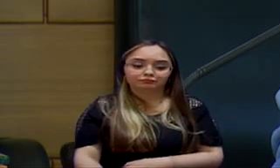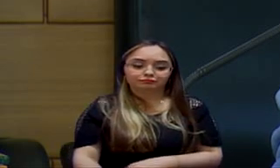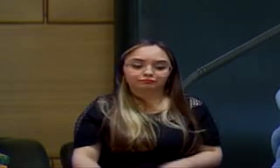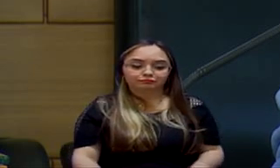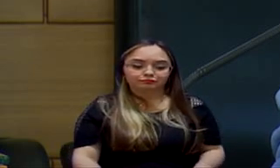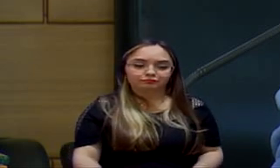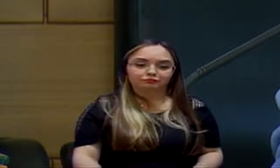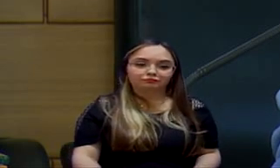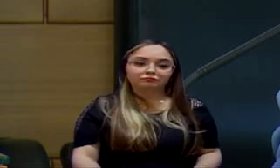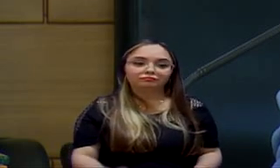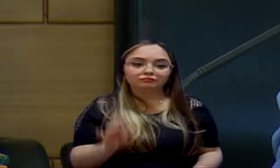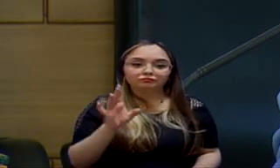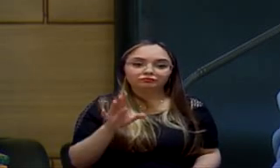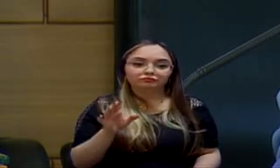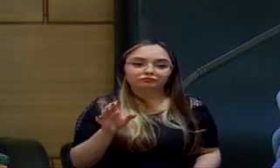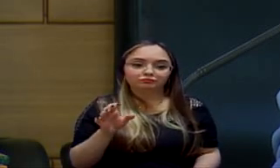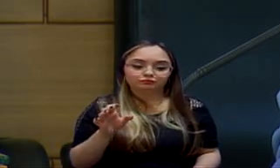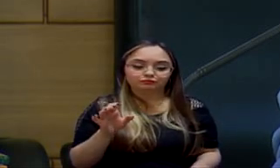observação